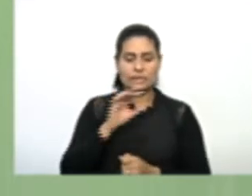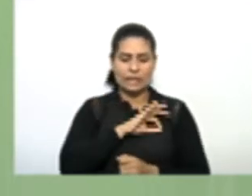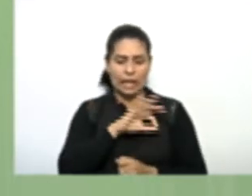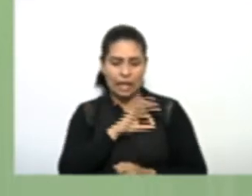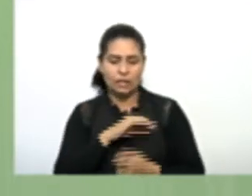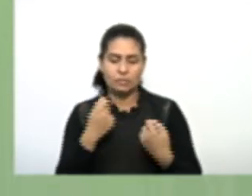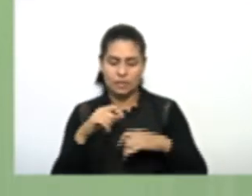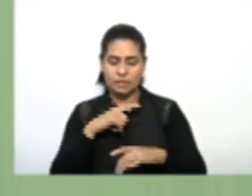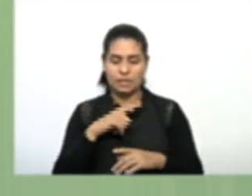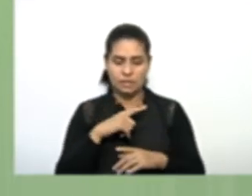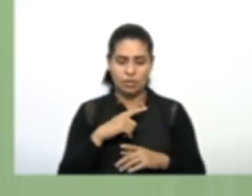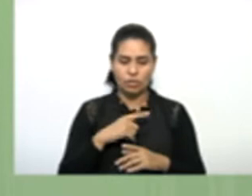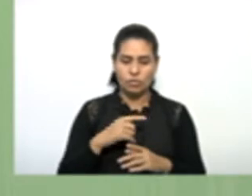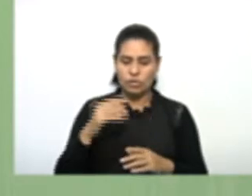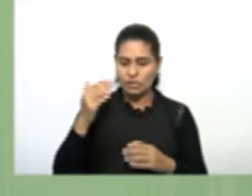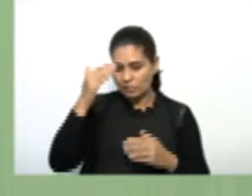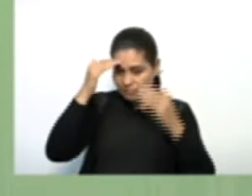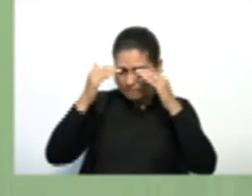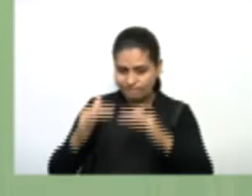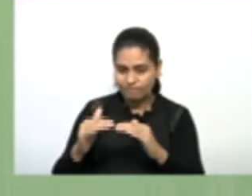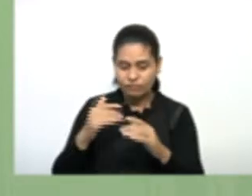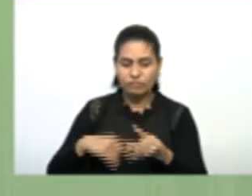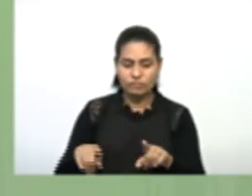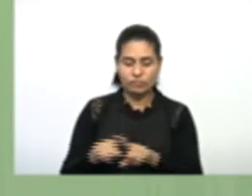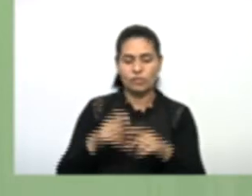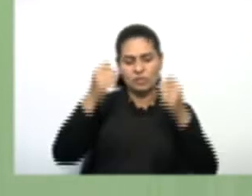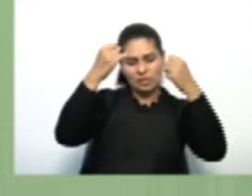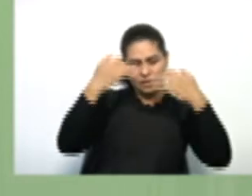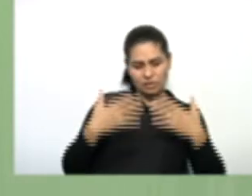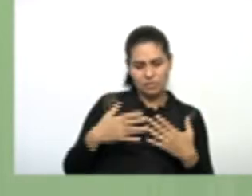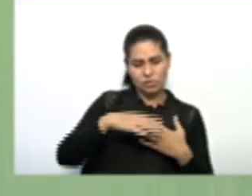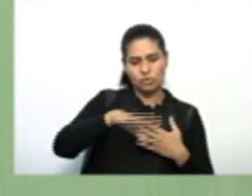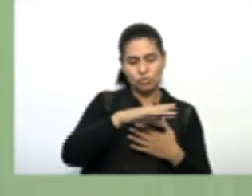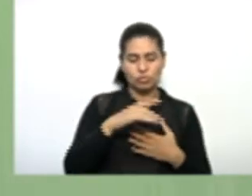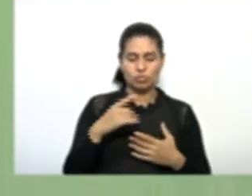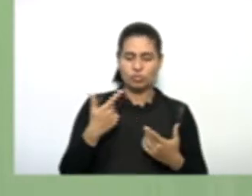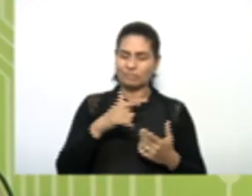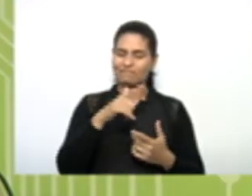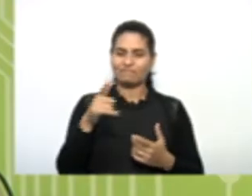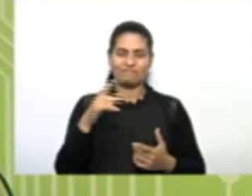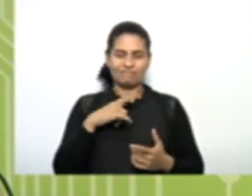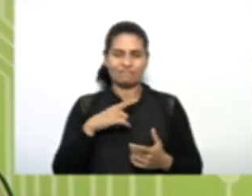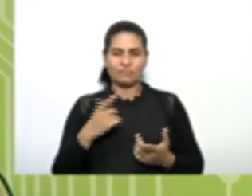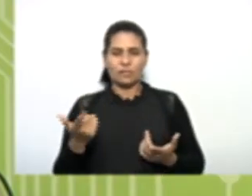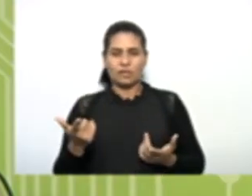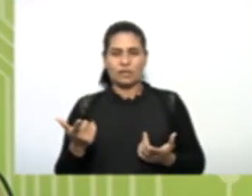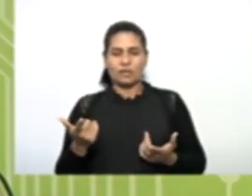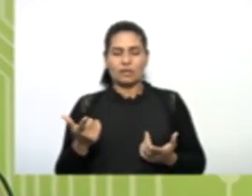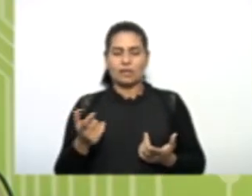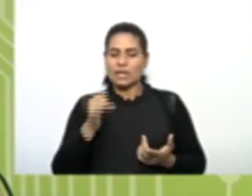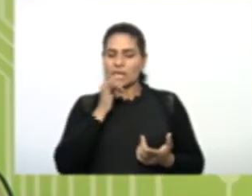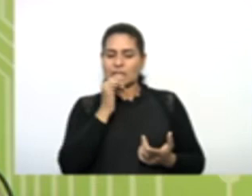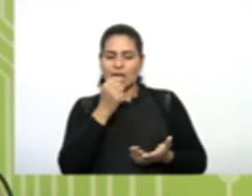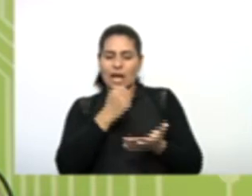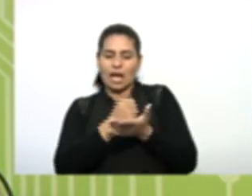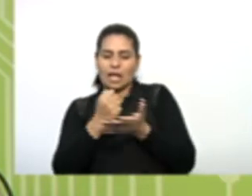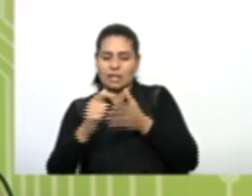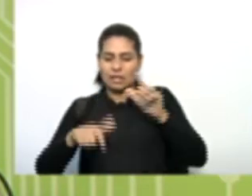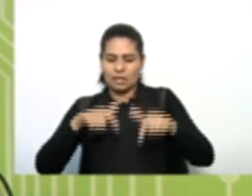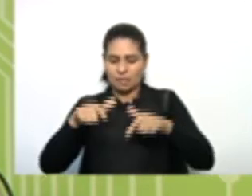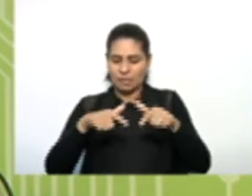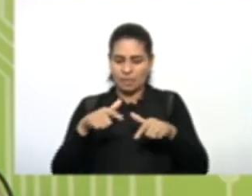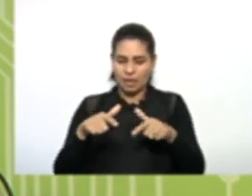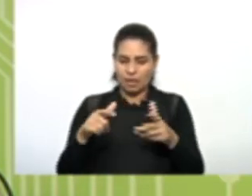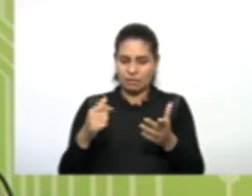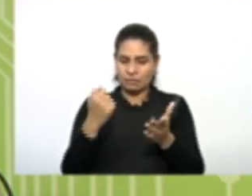salário, dependência e subordinação. O que esse slide está falando é o seguinte: não basta, não é preciso somente ter a carteira